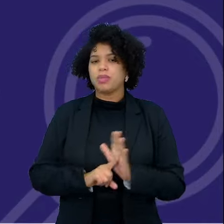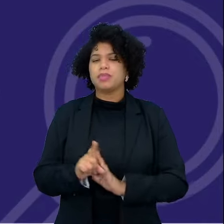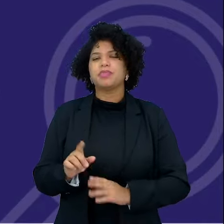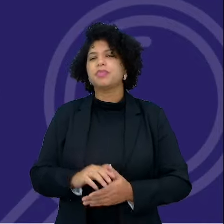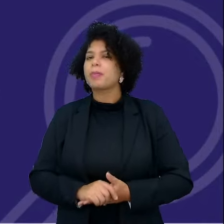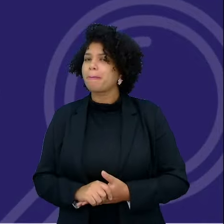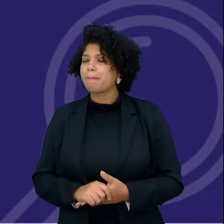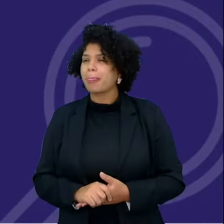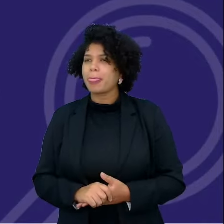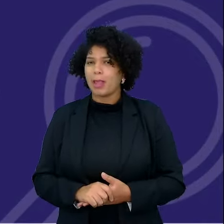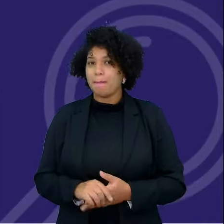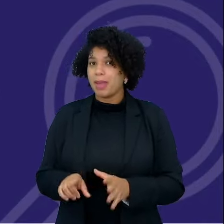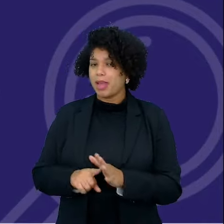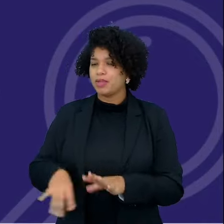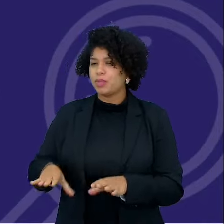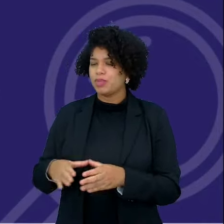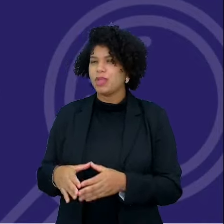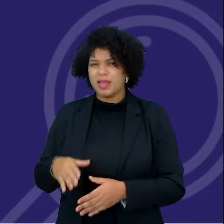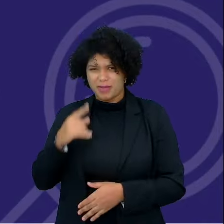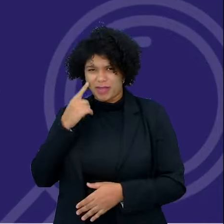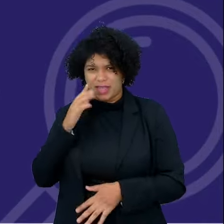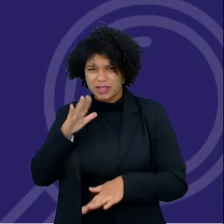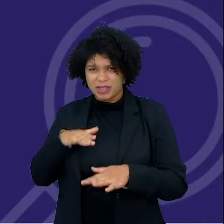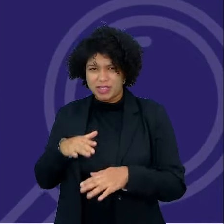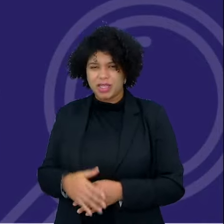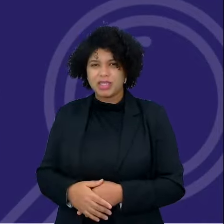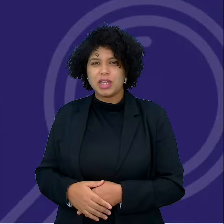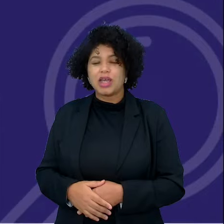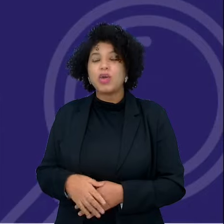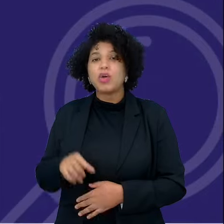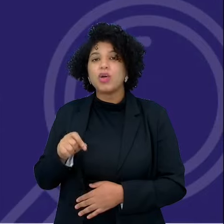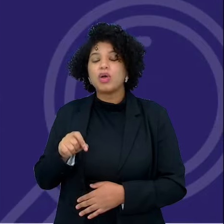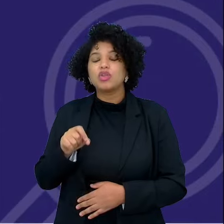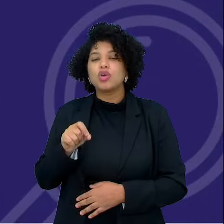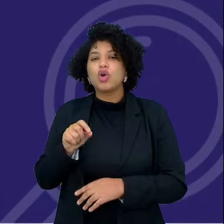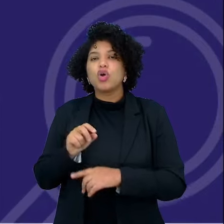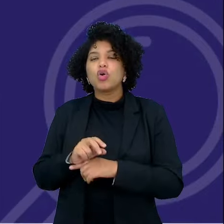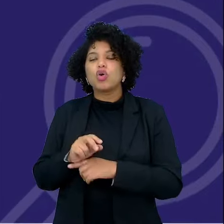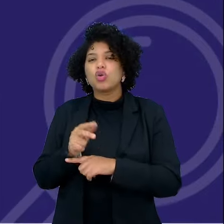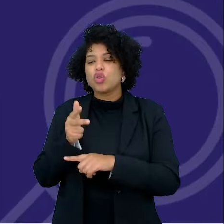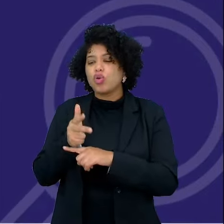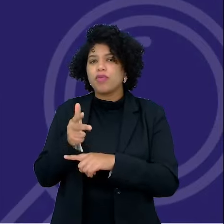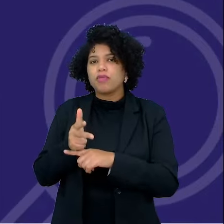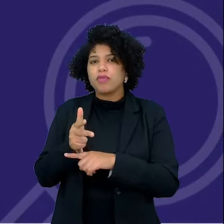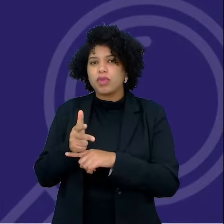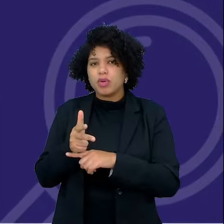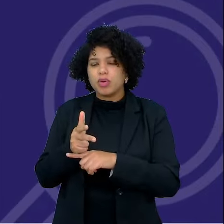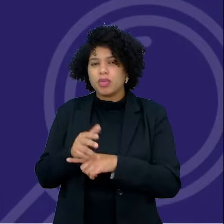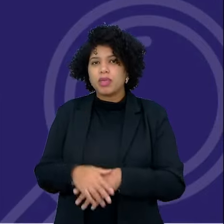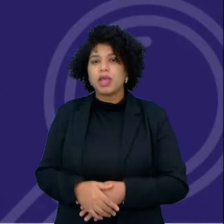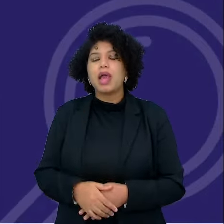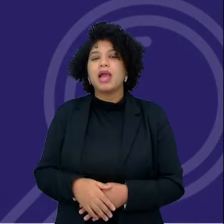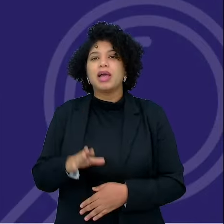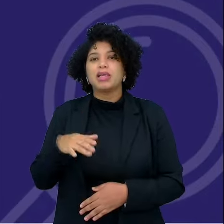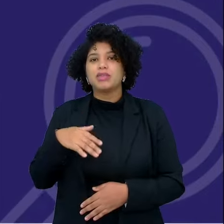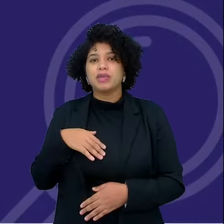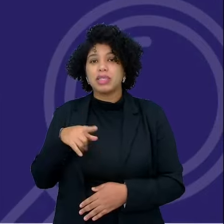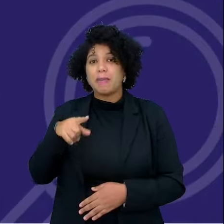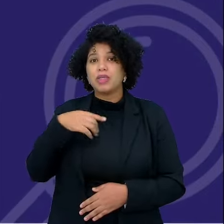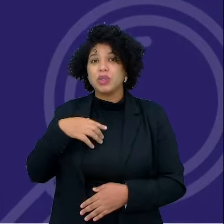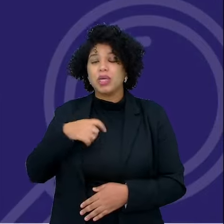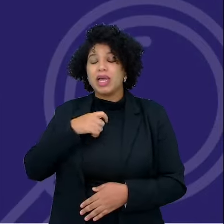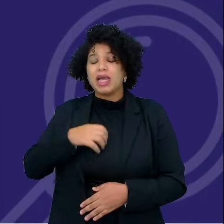que em filmes, quando a gente vai tentar acalmar uma pessoa, a gente pega um saco e pede para a pessoa